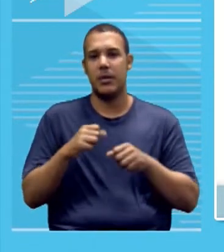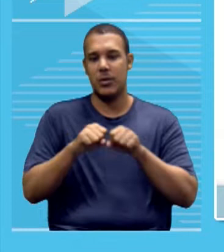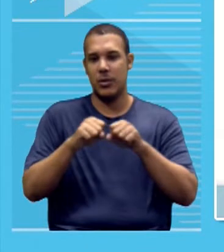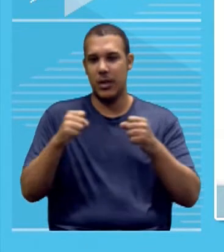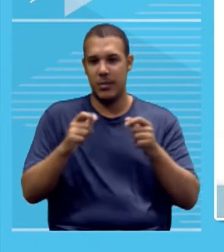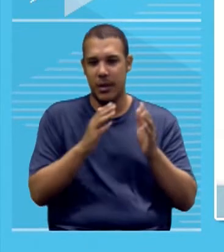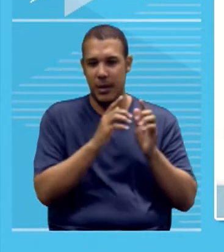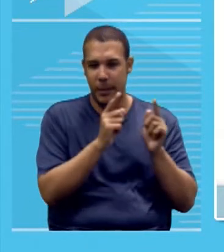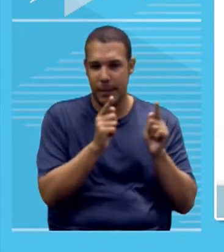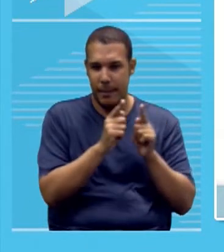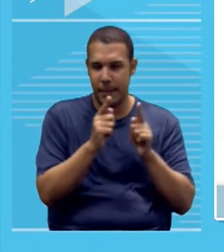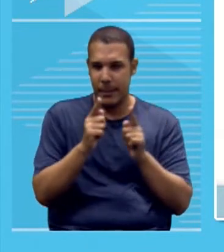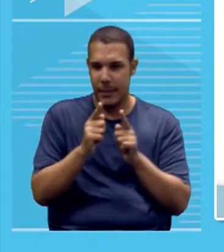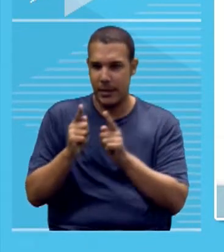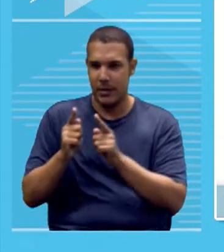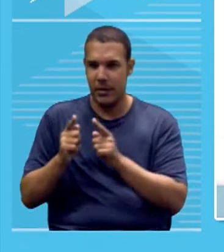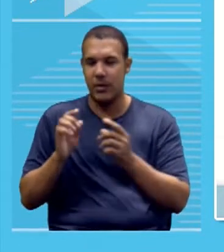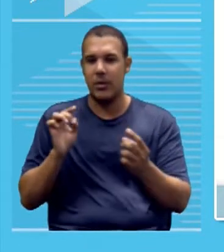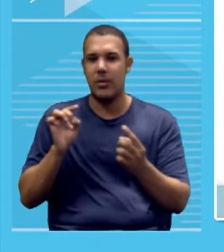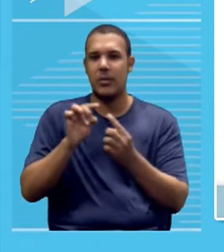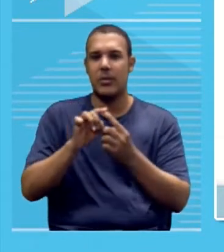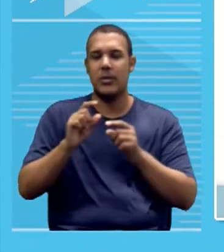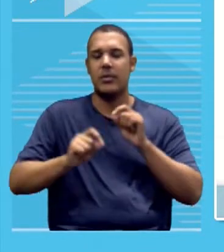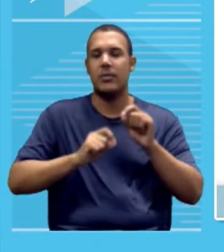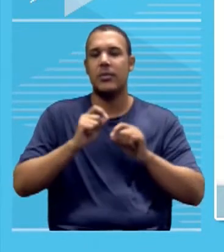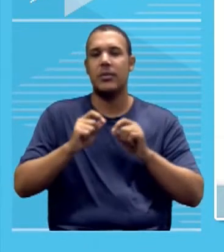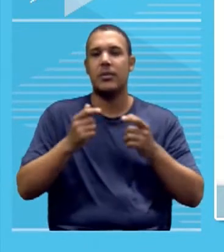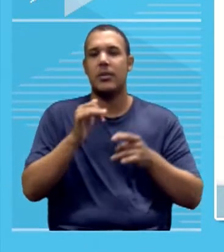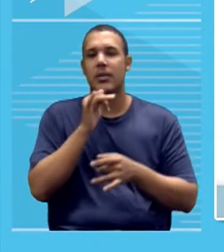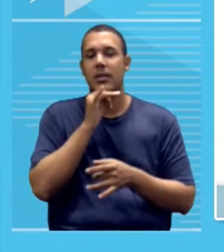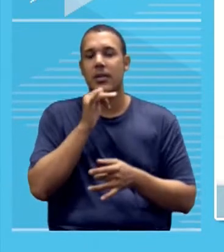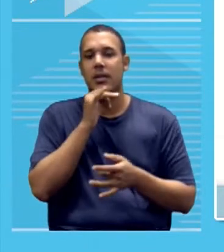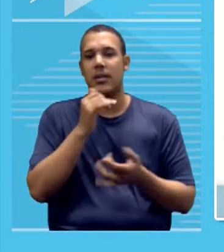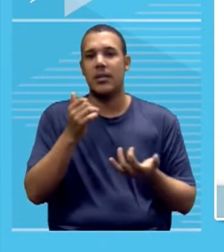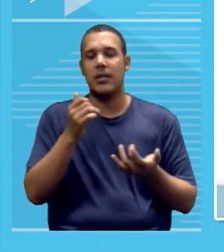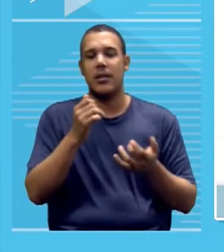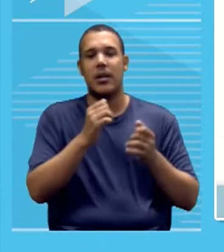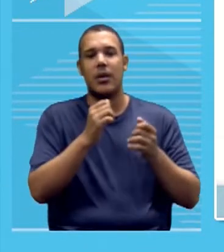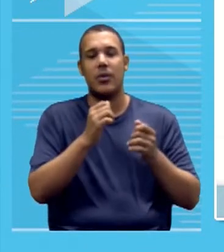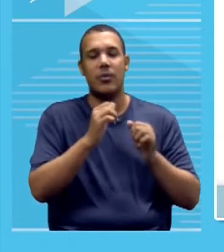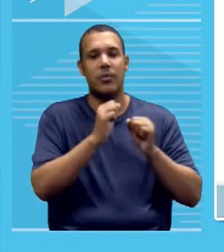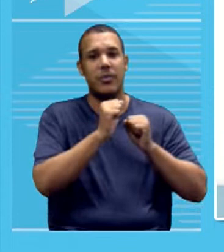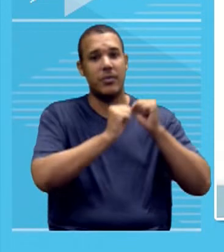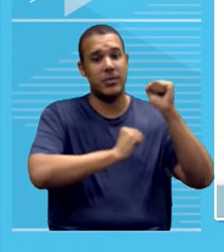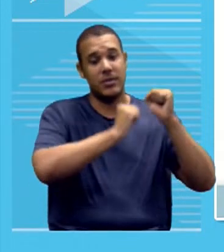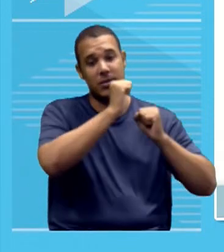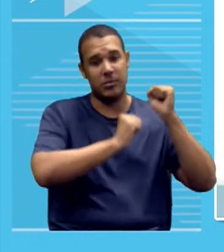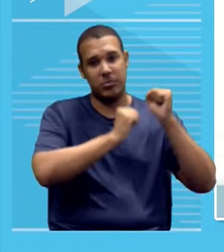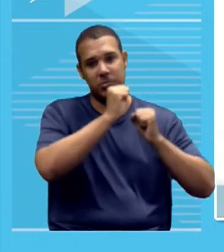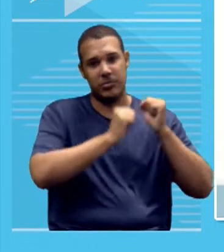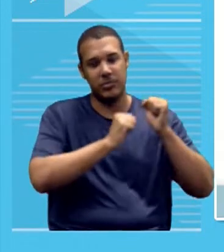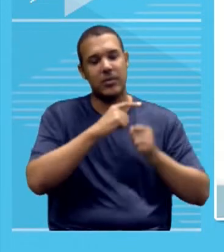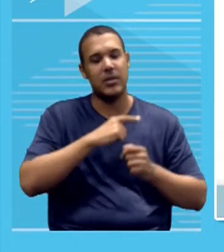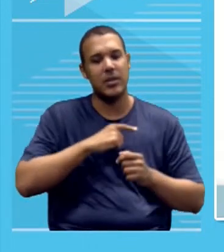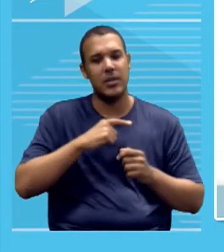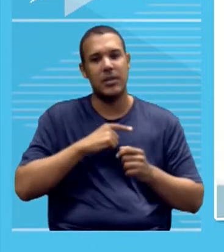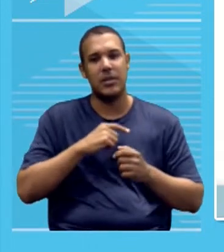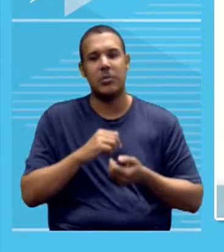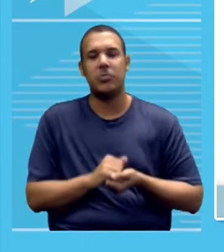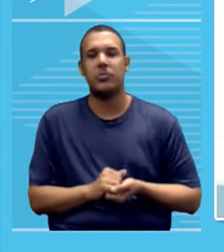partes menores, com algum objetivo, tá bom? Como, por exemplo, o funcionamento de uma usina nuclear também usa cargas menores que essas, lá na